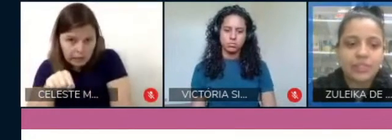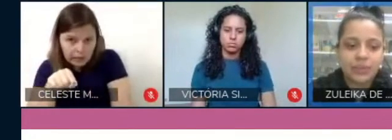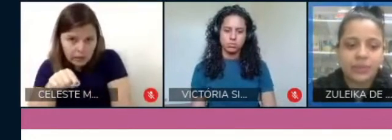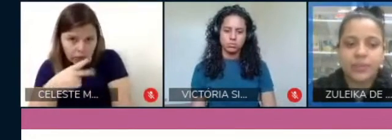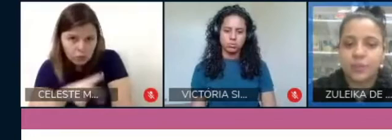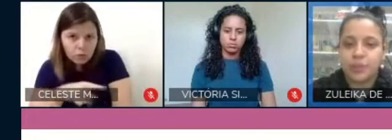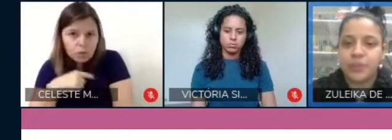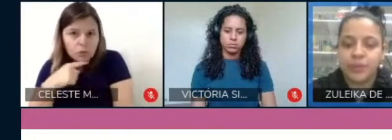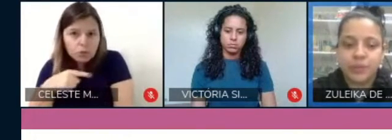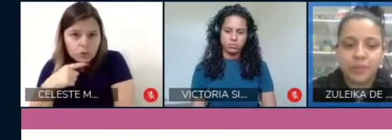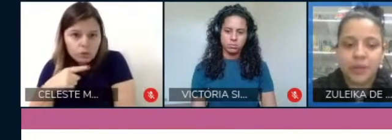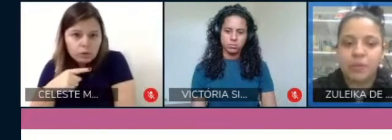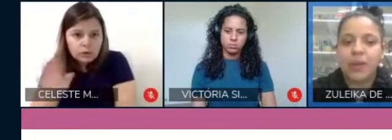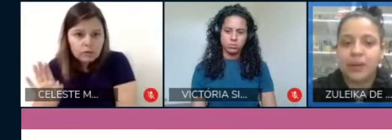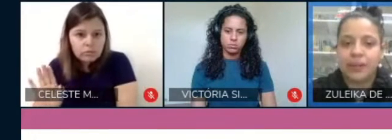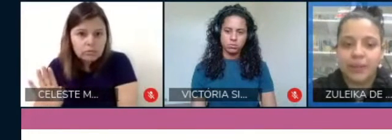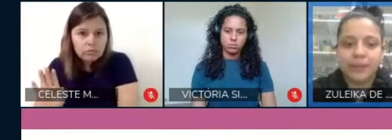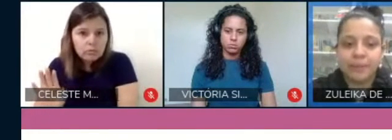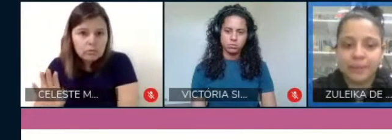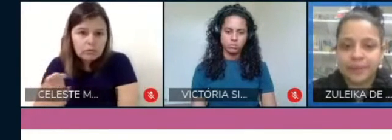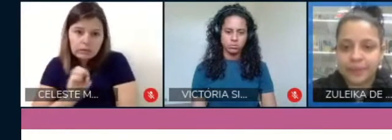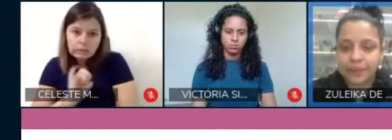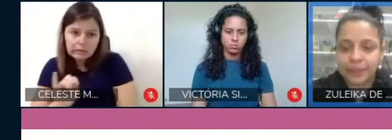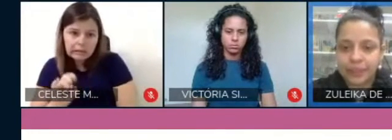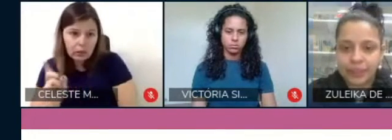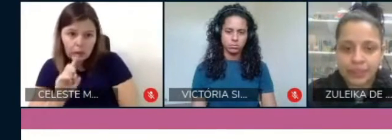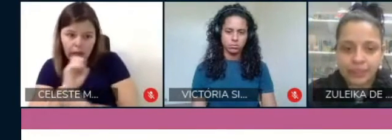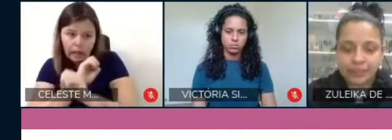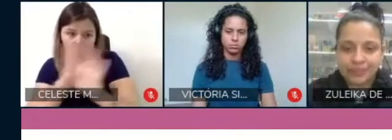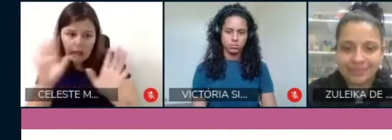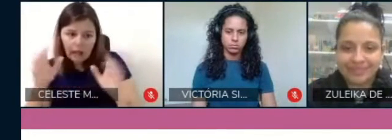tua dúvida. Se eu não respondi, eu explico melhor, tá bem?